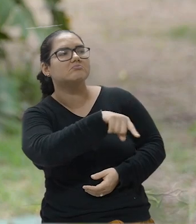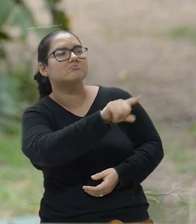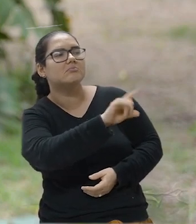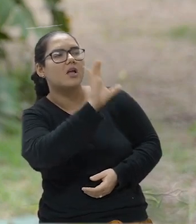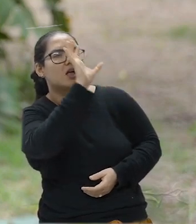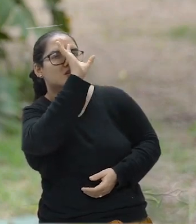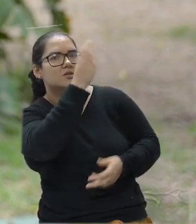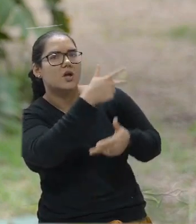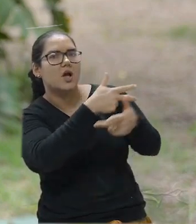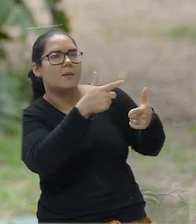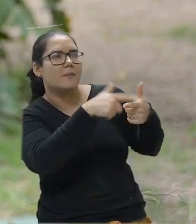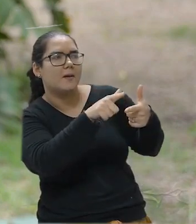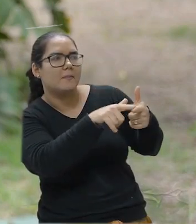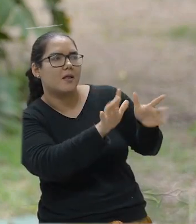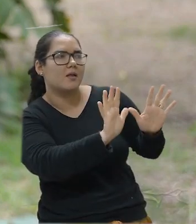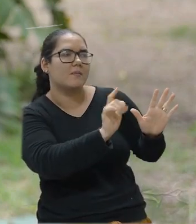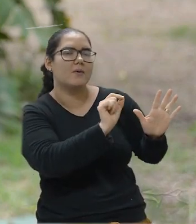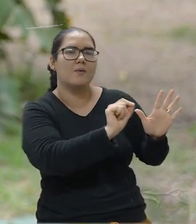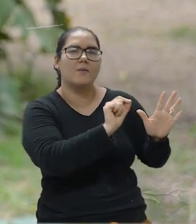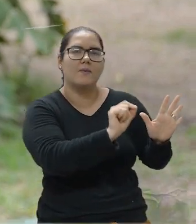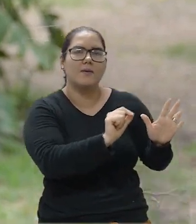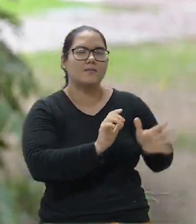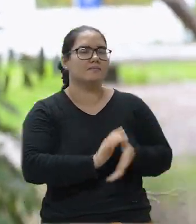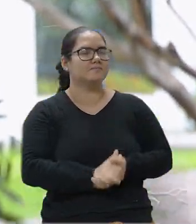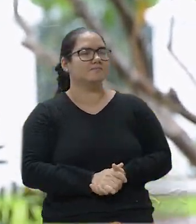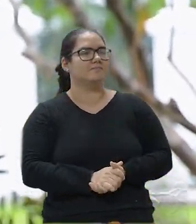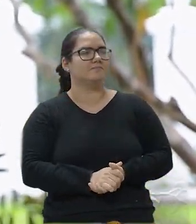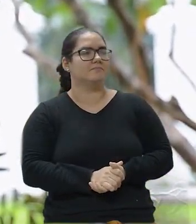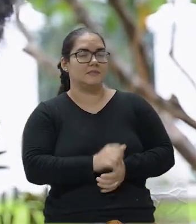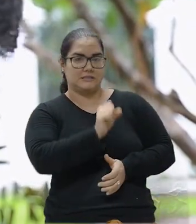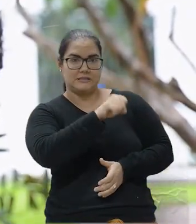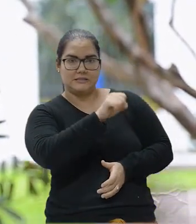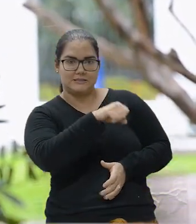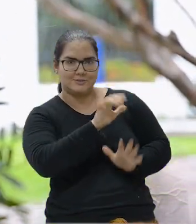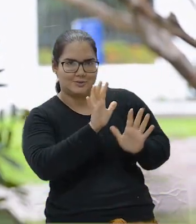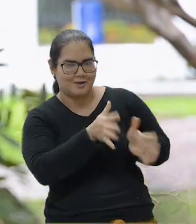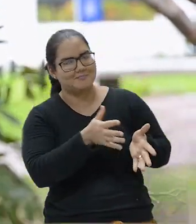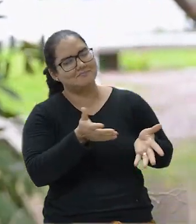Pronto, resolveu os problemas aí? Resolveram tudo? Sim.